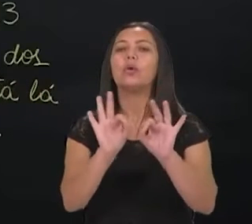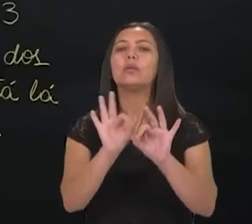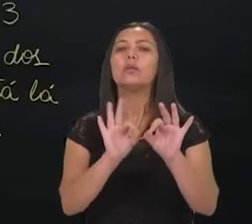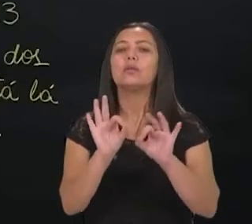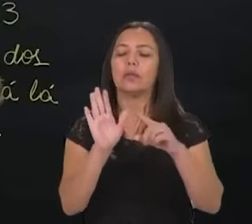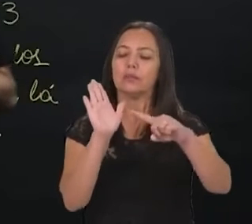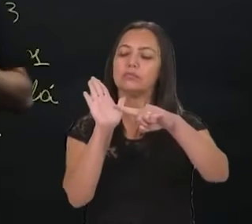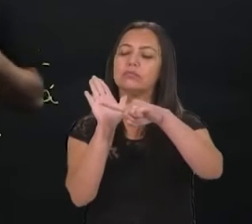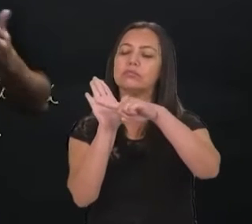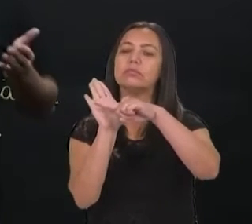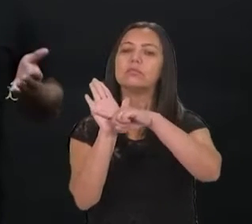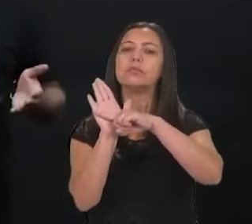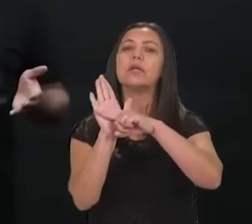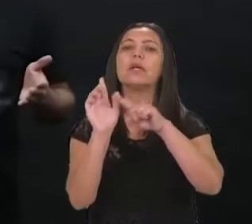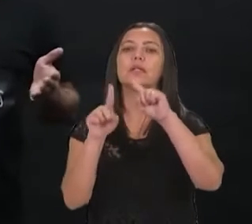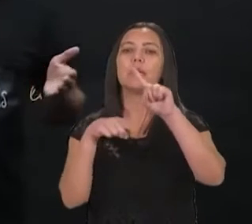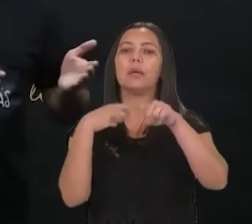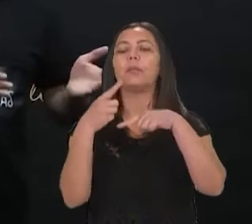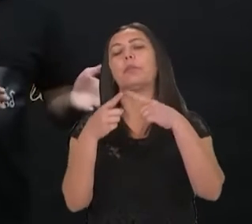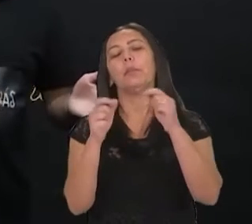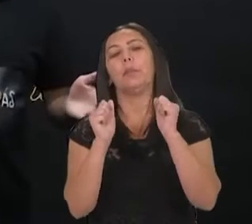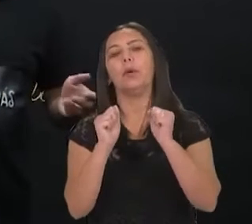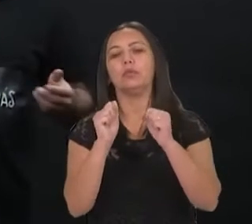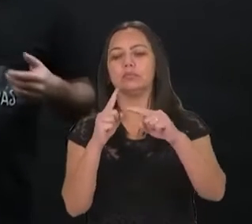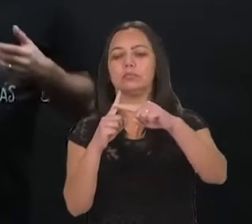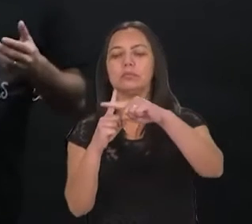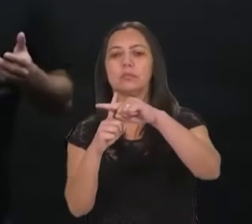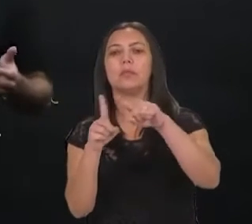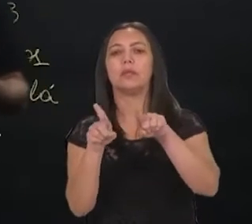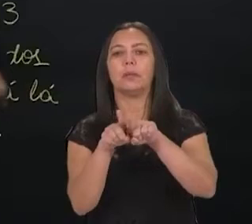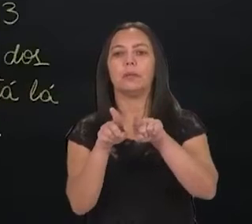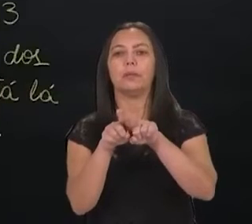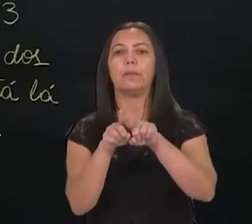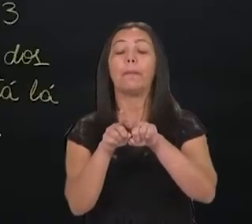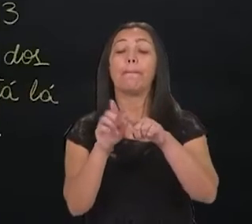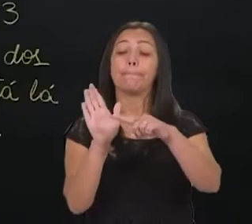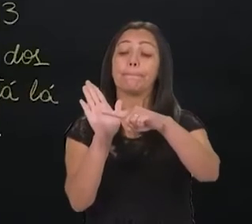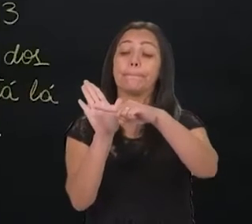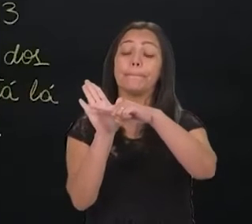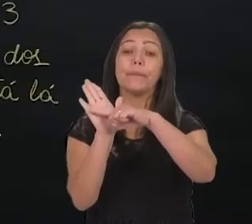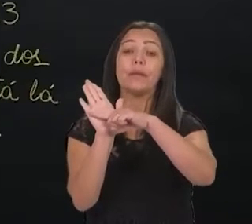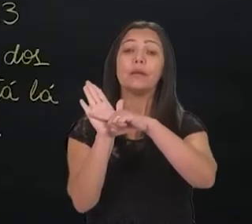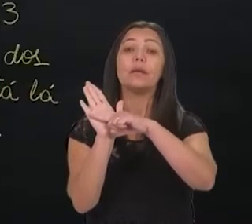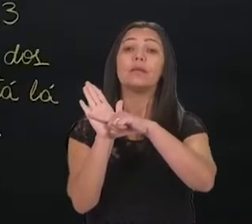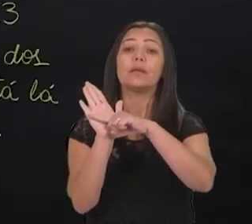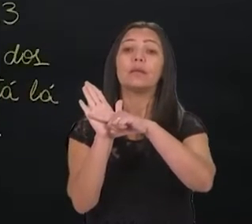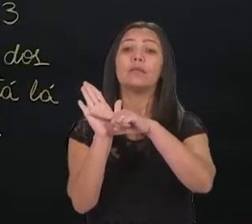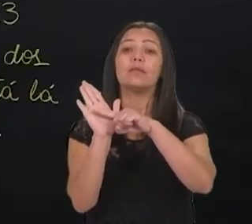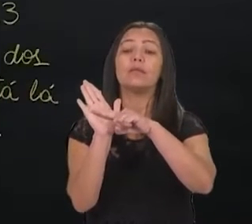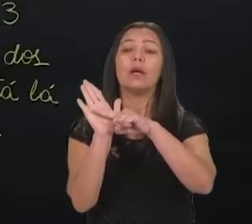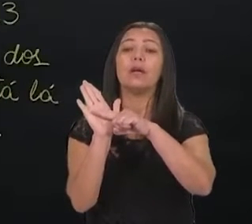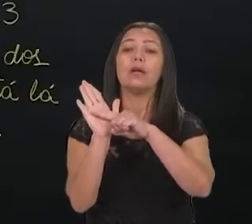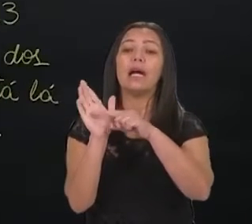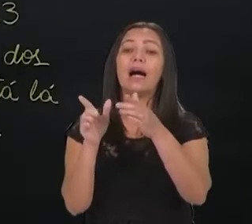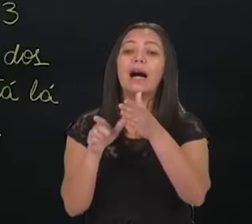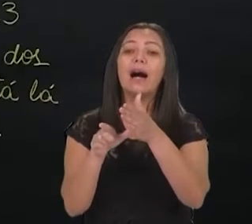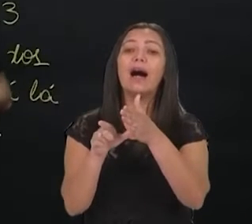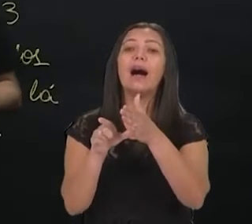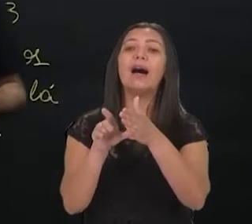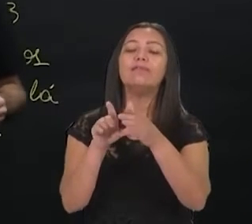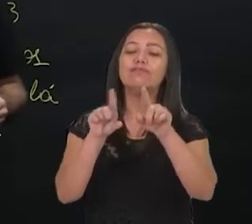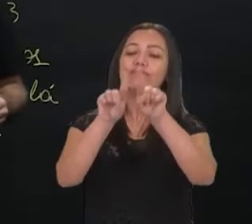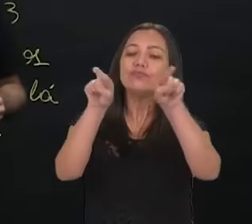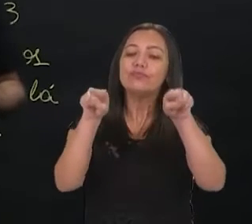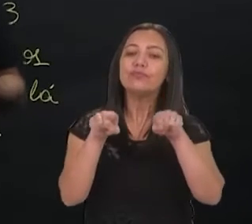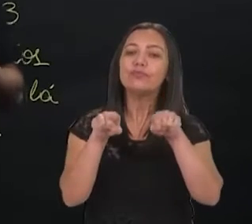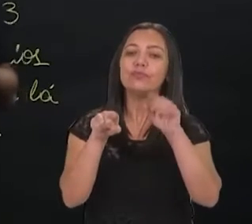montar essa subtração ou até mesmo essa adição. Até porque a subtração é a operação que vai vir